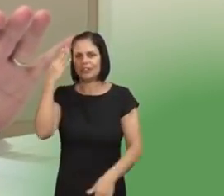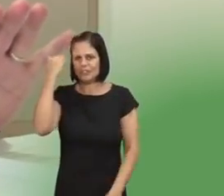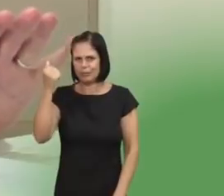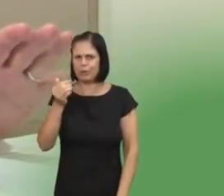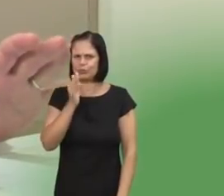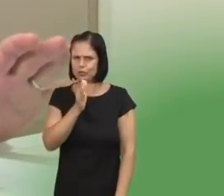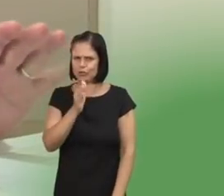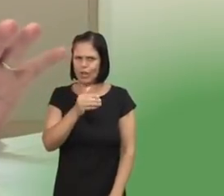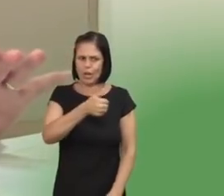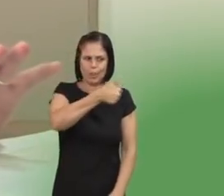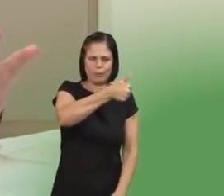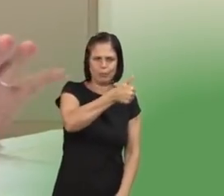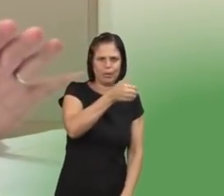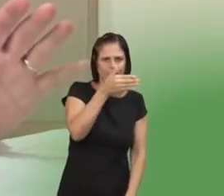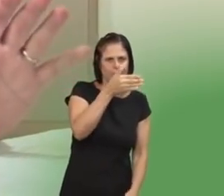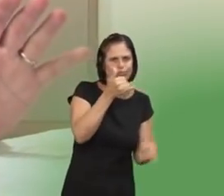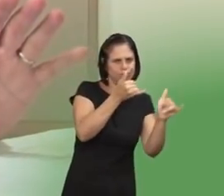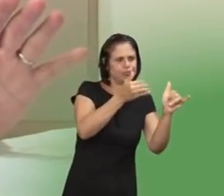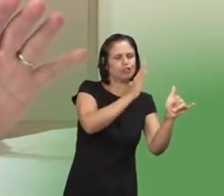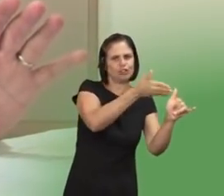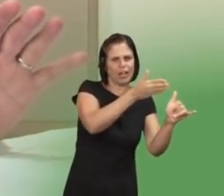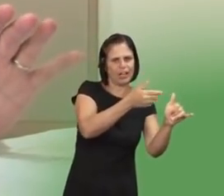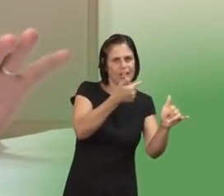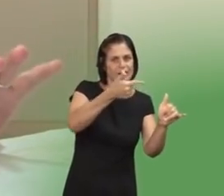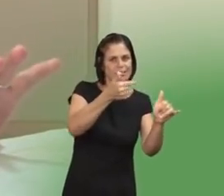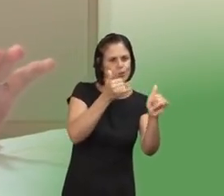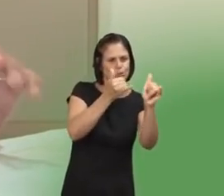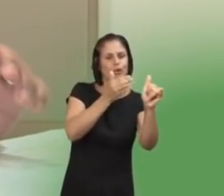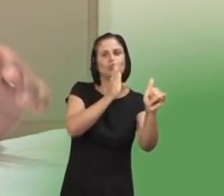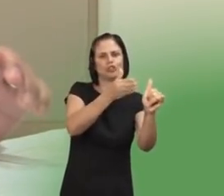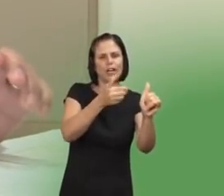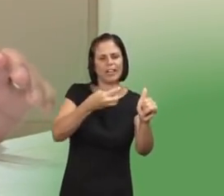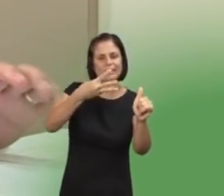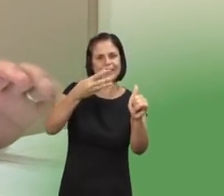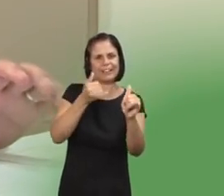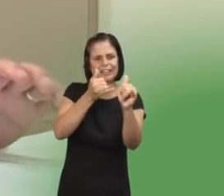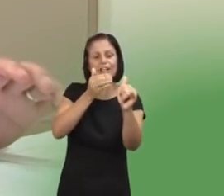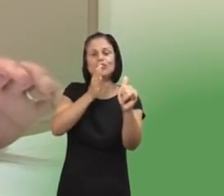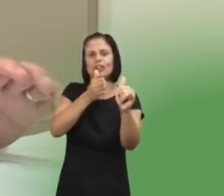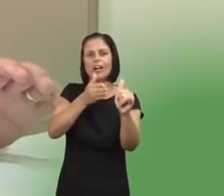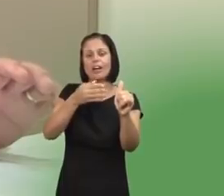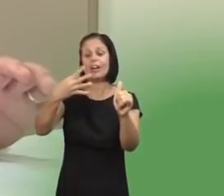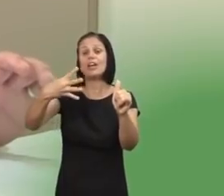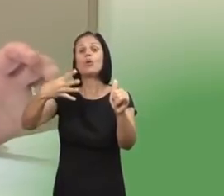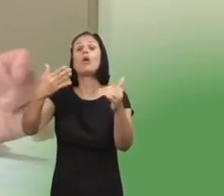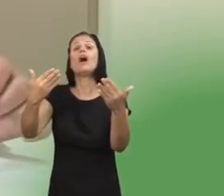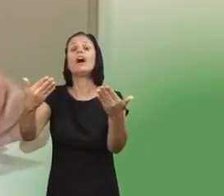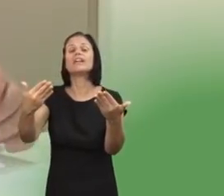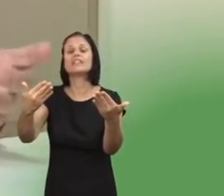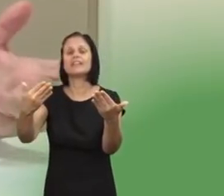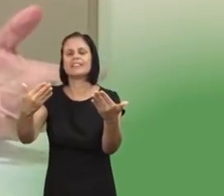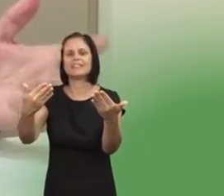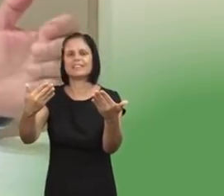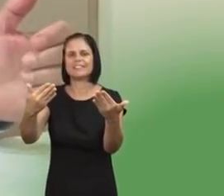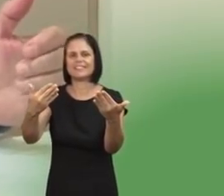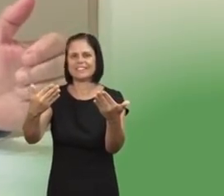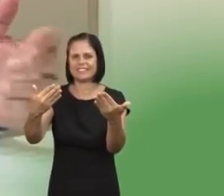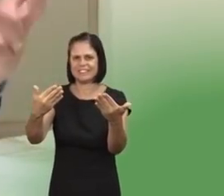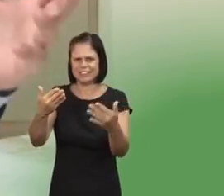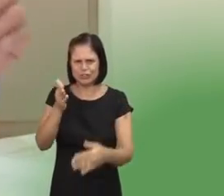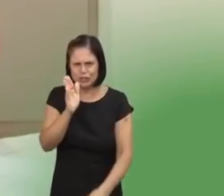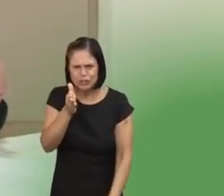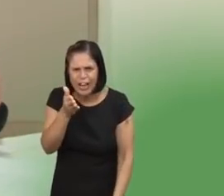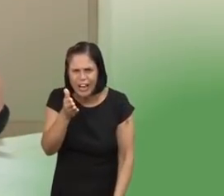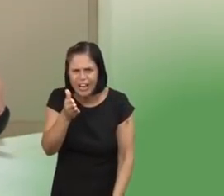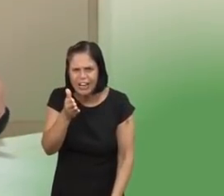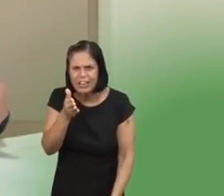que a última não foi nem a primeira, nem a segunda, nem a terceira, porque nós estamos vendo isso acontecer nos nossos dias. Mas então vamos ver a 4ª trombeta.